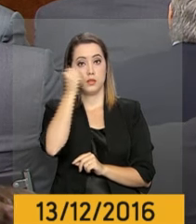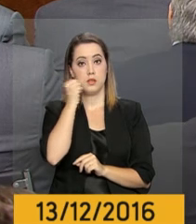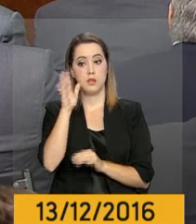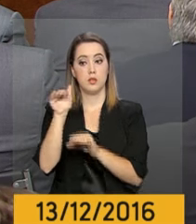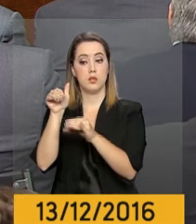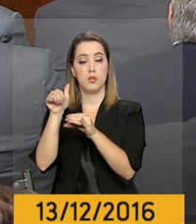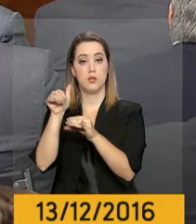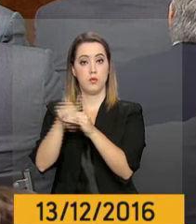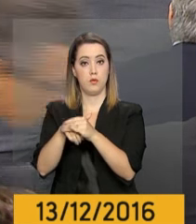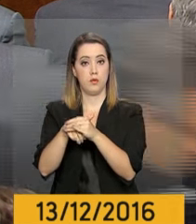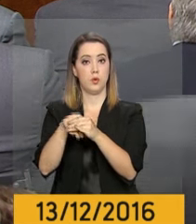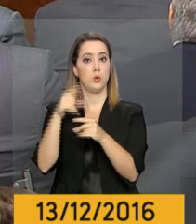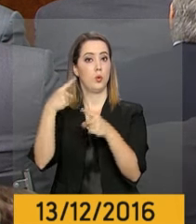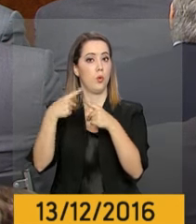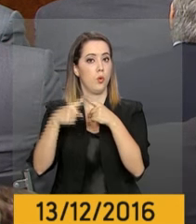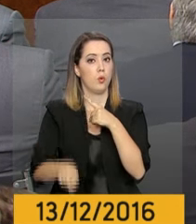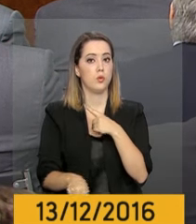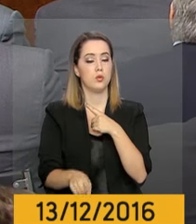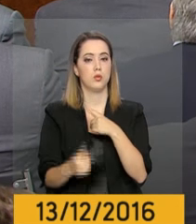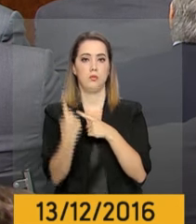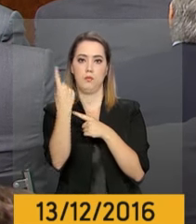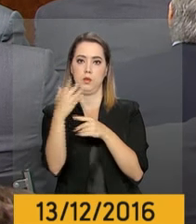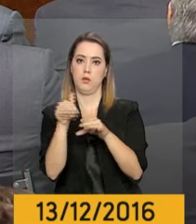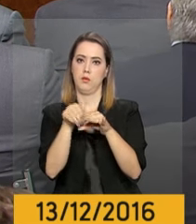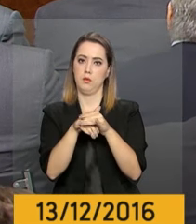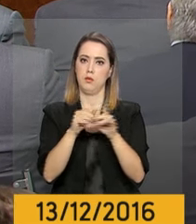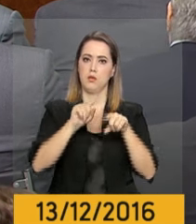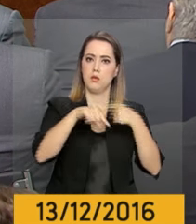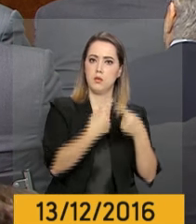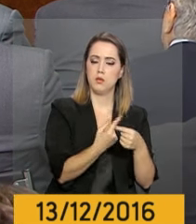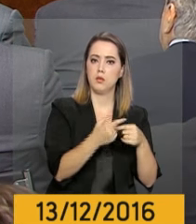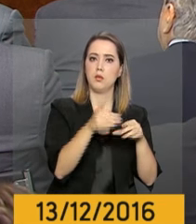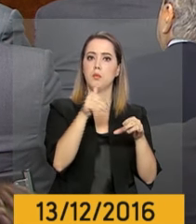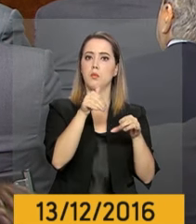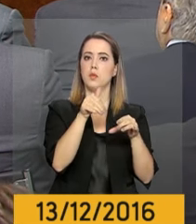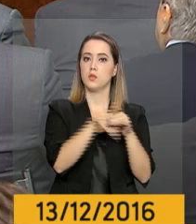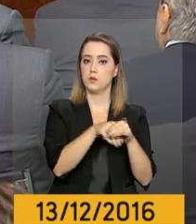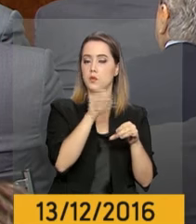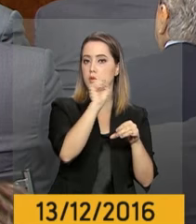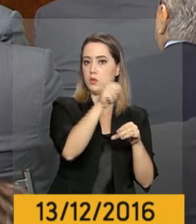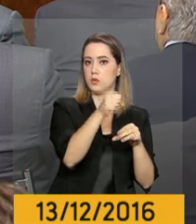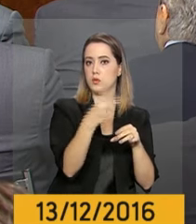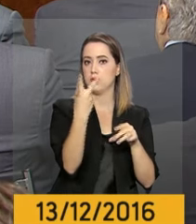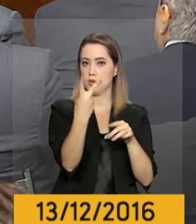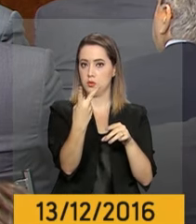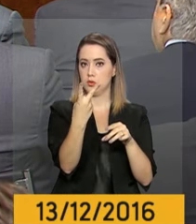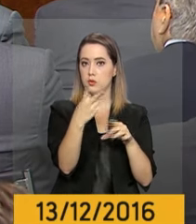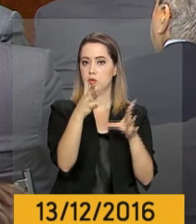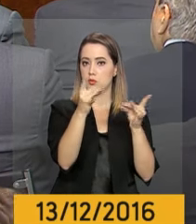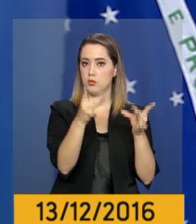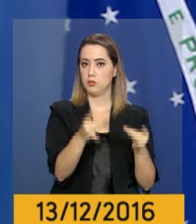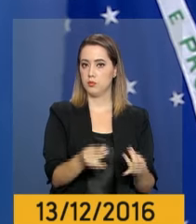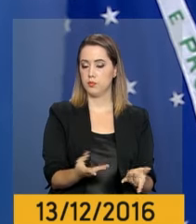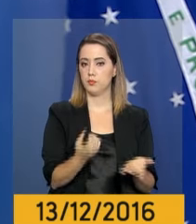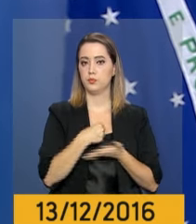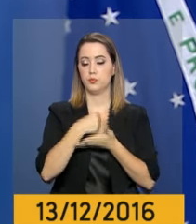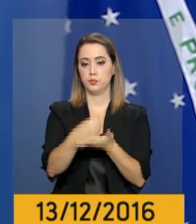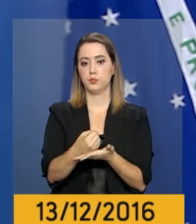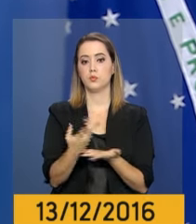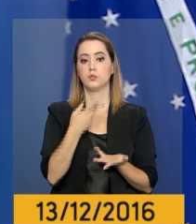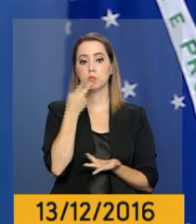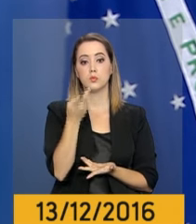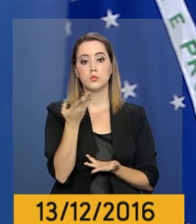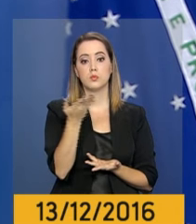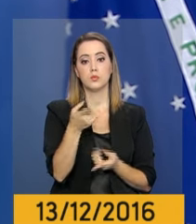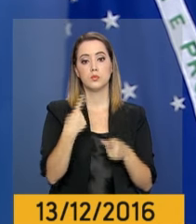na primeira matéria, mas votou a favor nas duas outras do destaque dos destaques que foram oferecidos. Eu registro